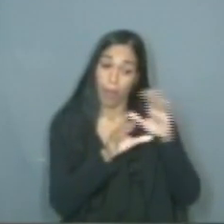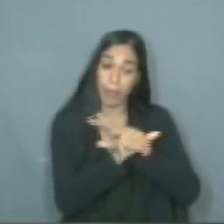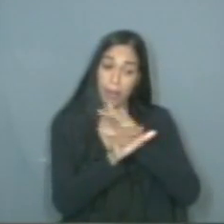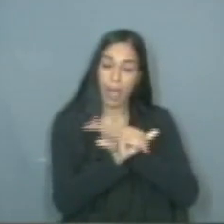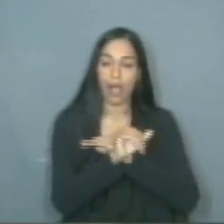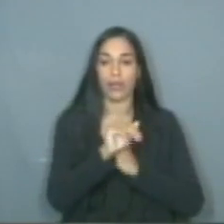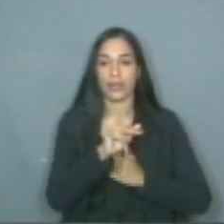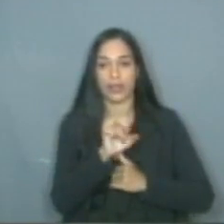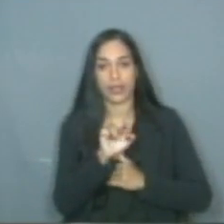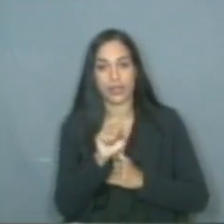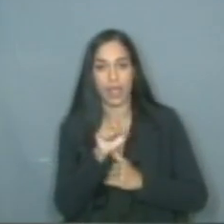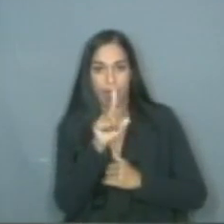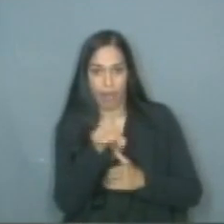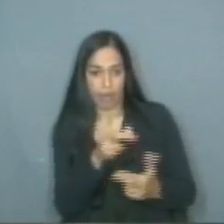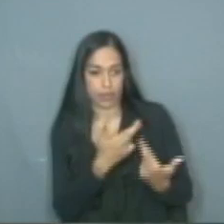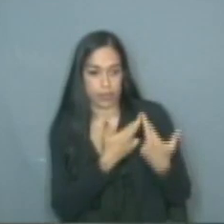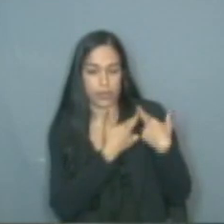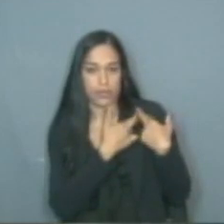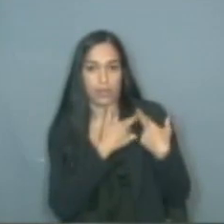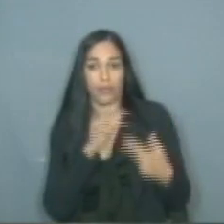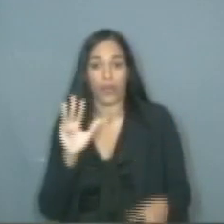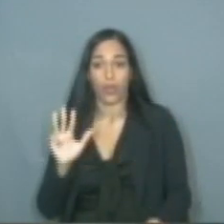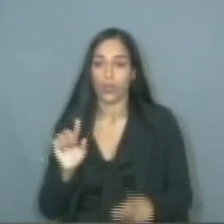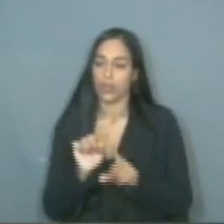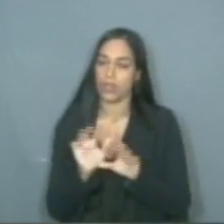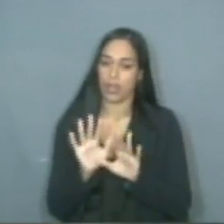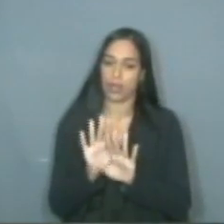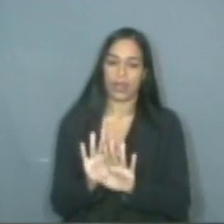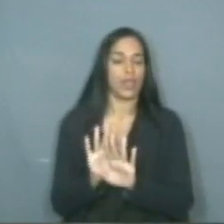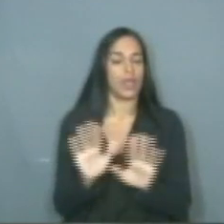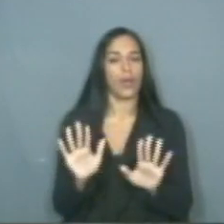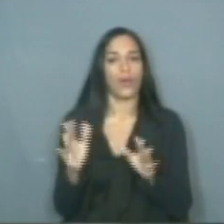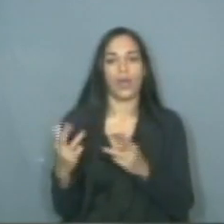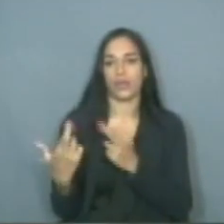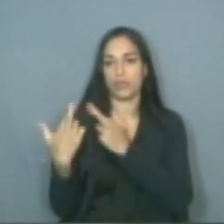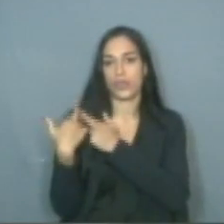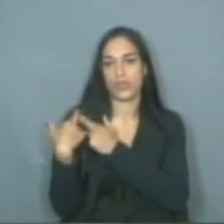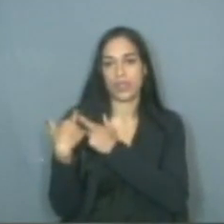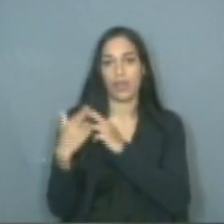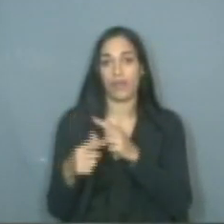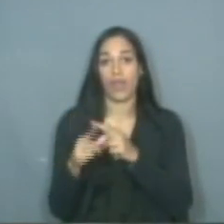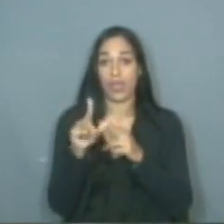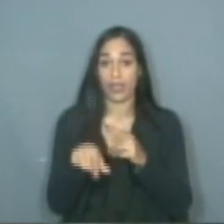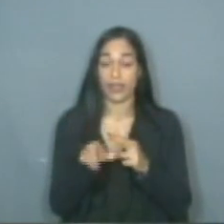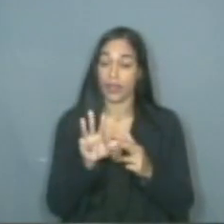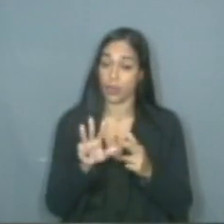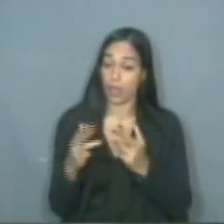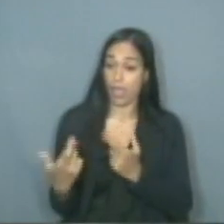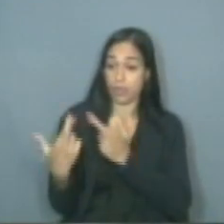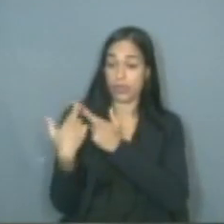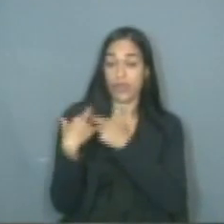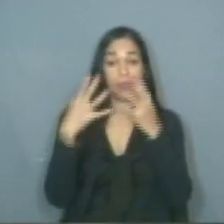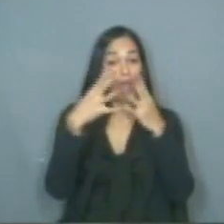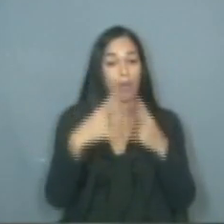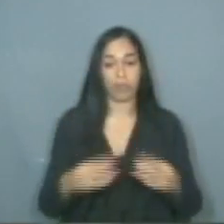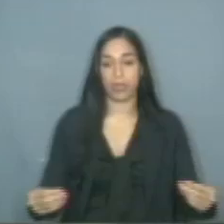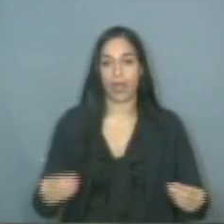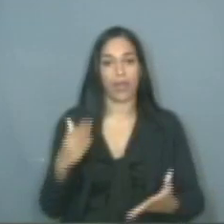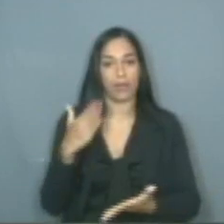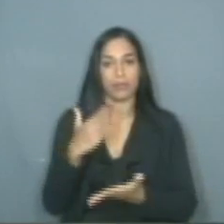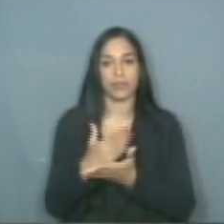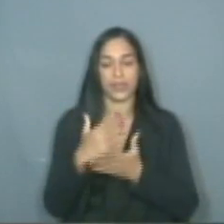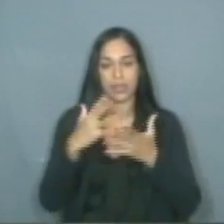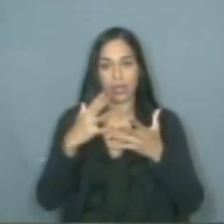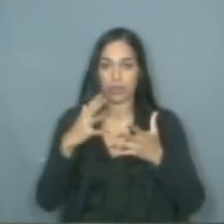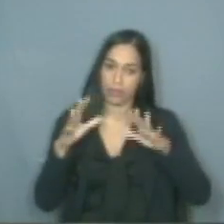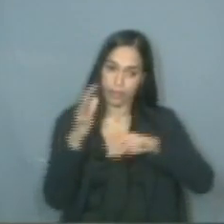o responsável. Lula não é responsável pela fraude, Lula é responsável por acabar com a fraude. Essa é a